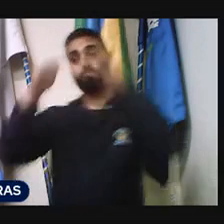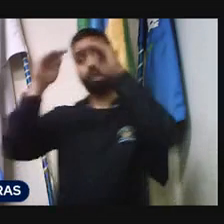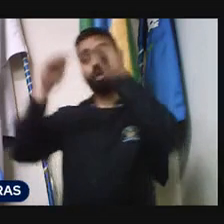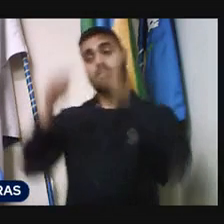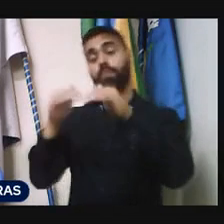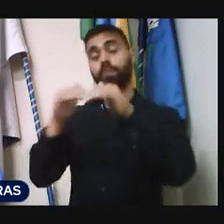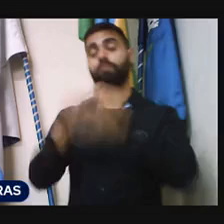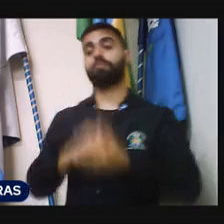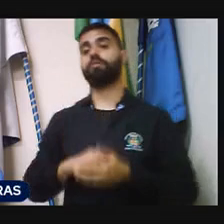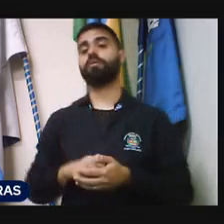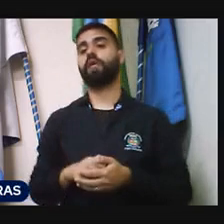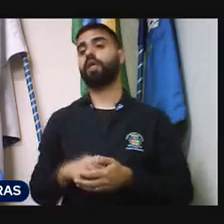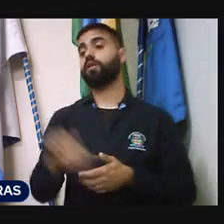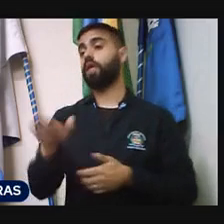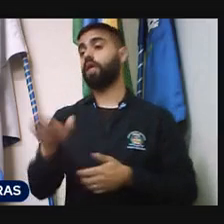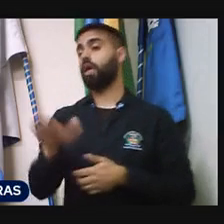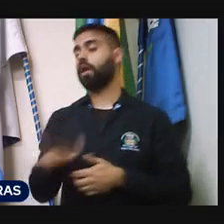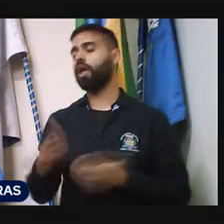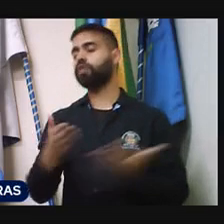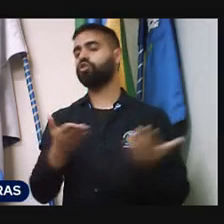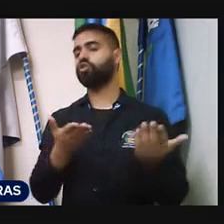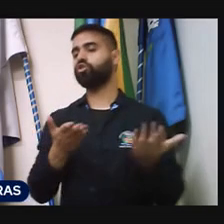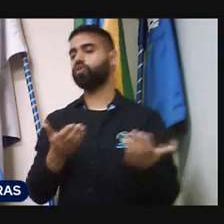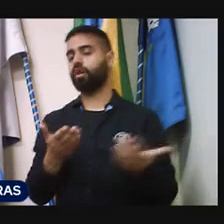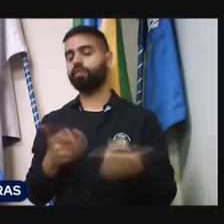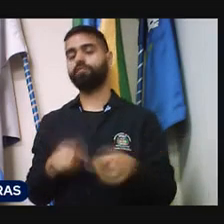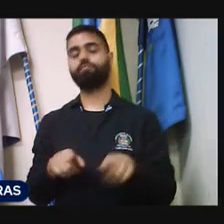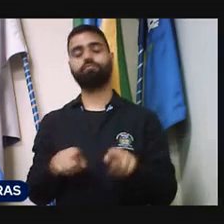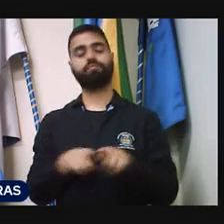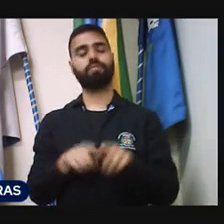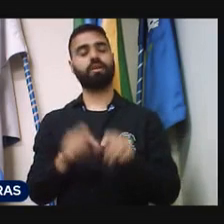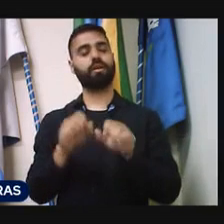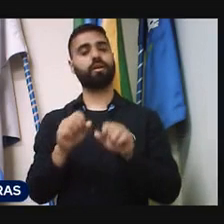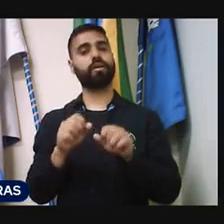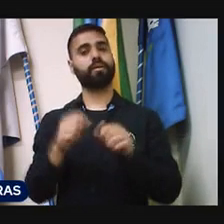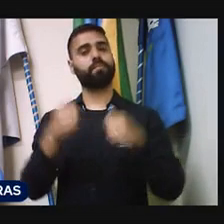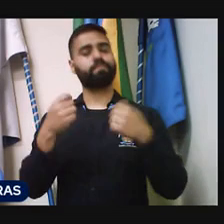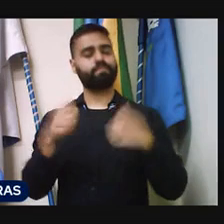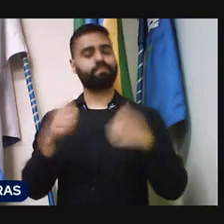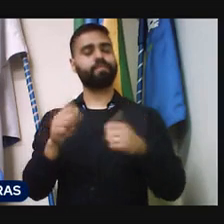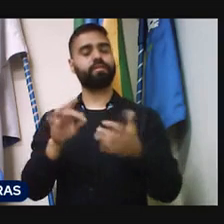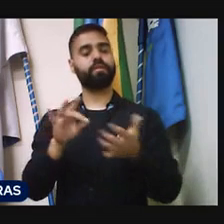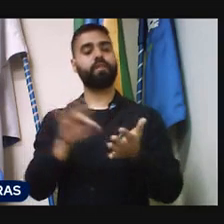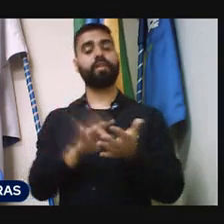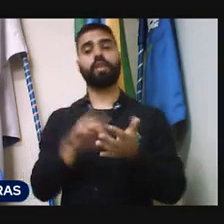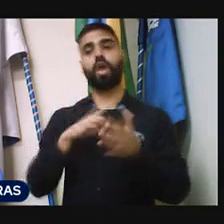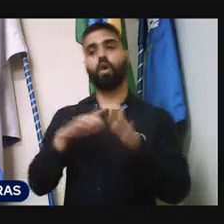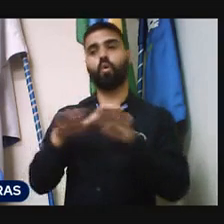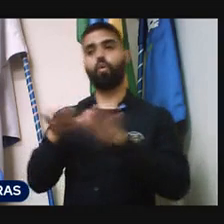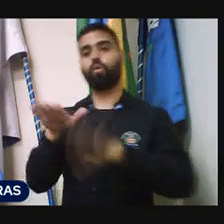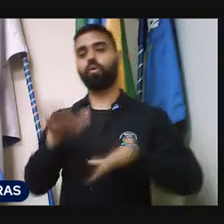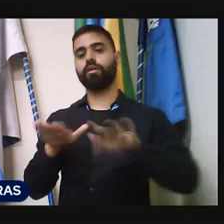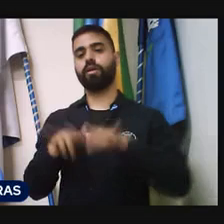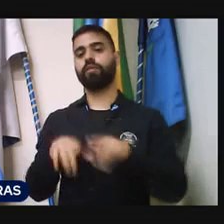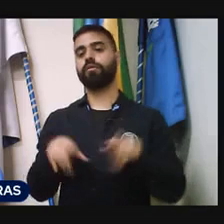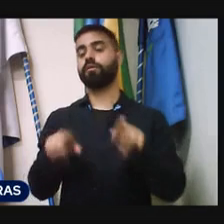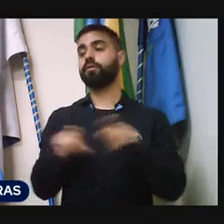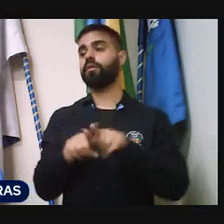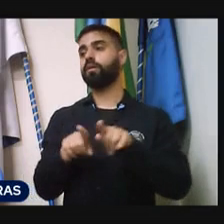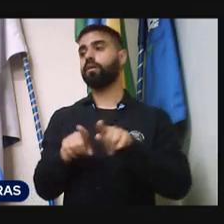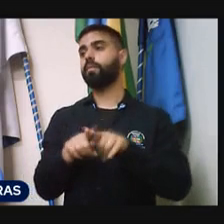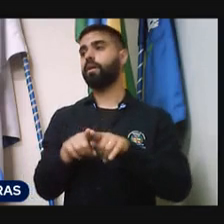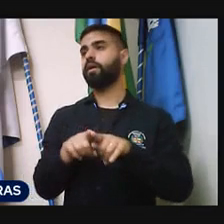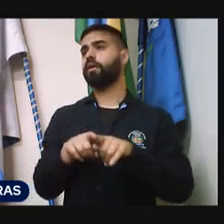essas crianças esses jovens adultos que tanto necessita do cuidado também